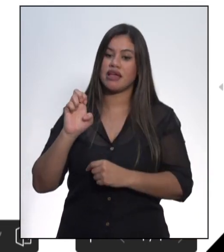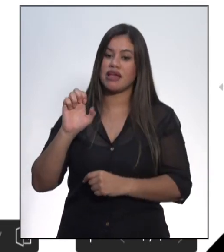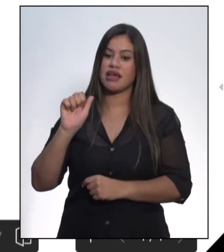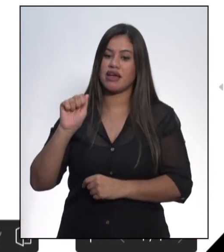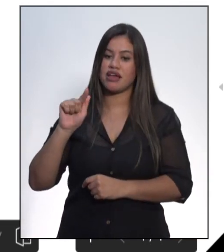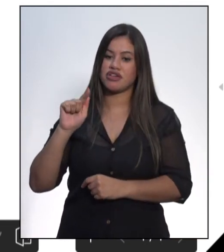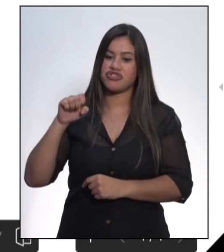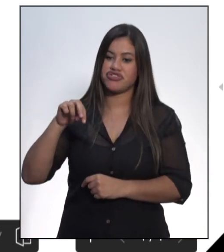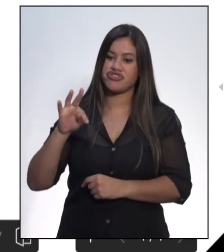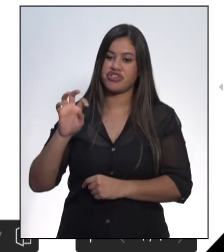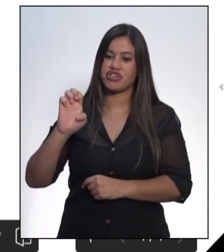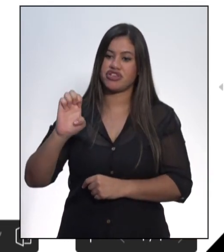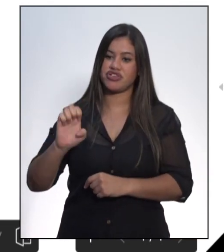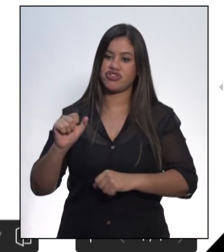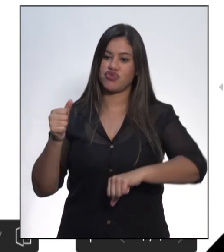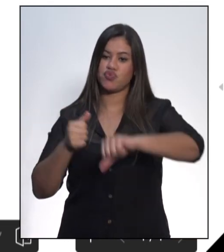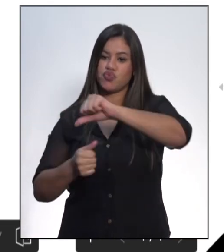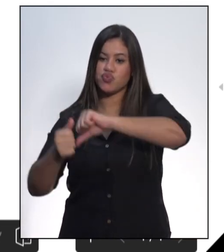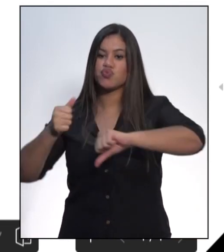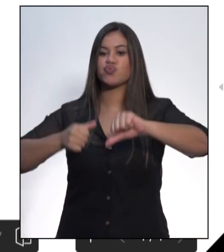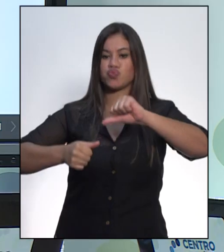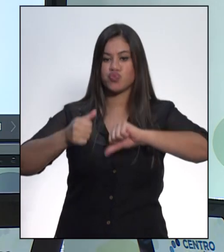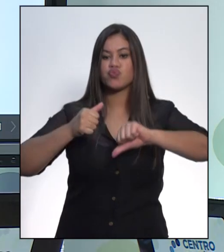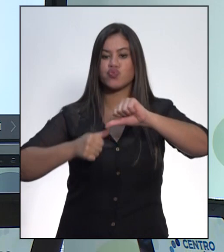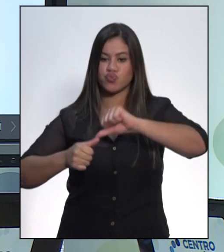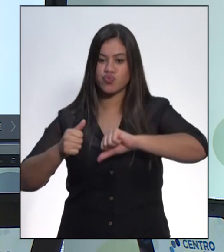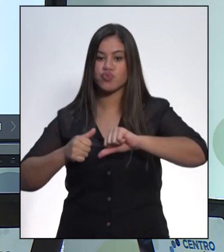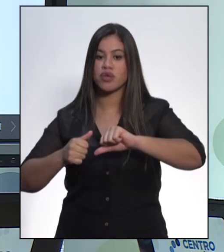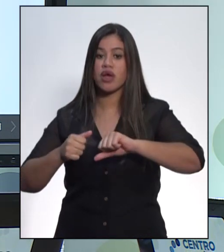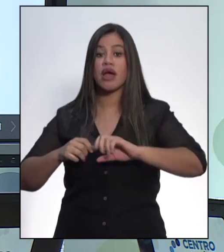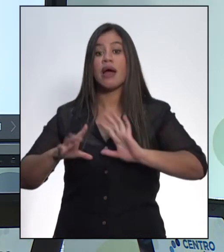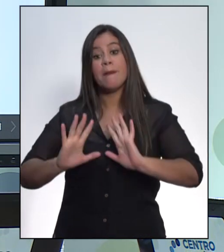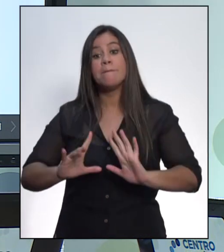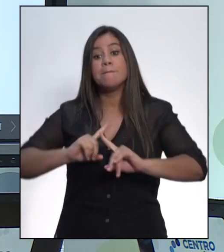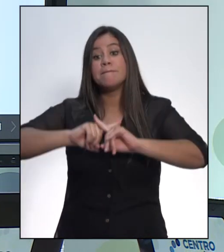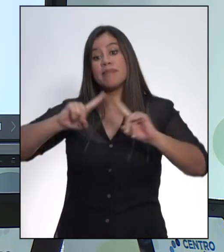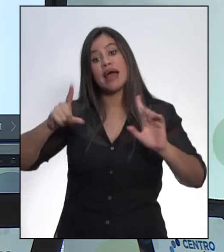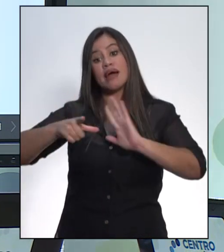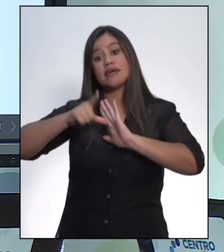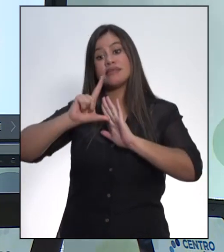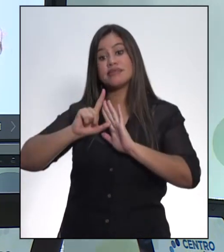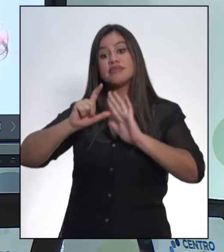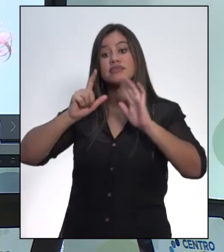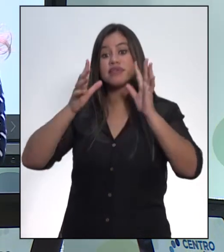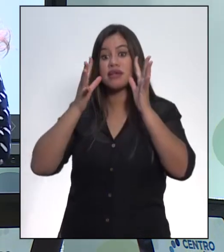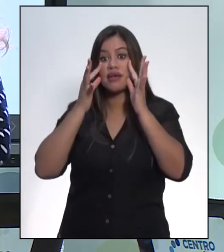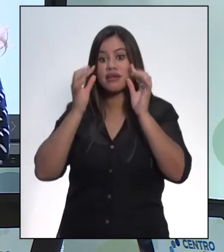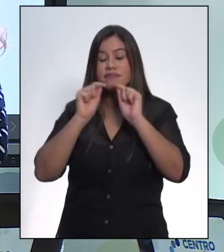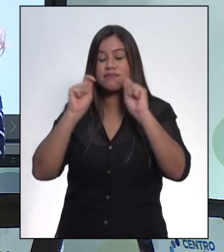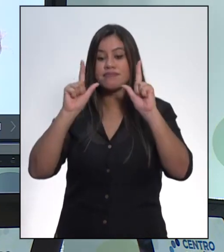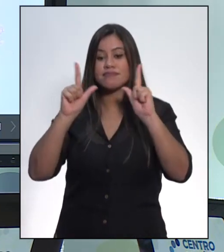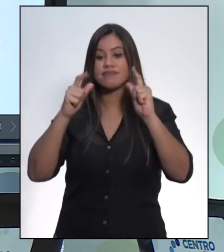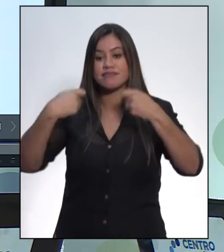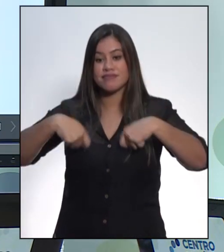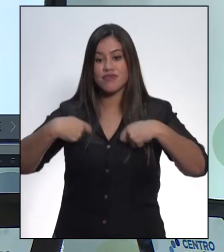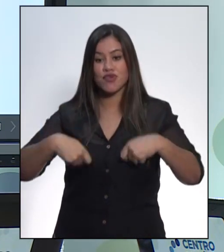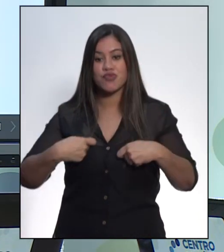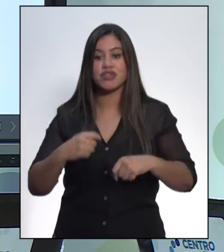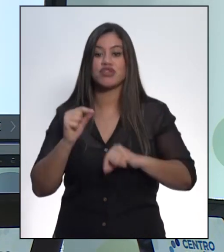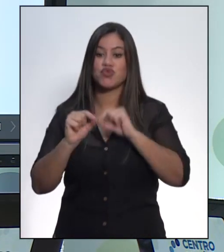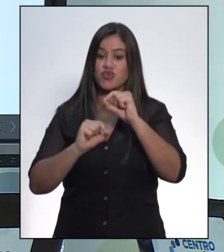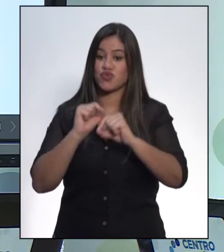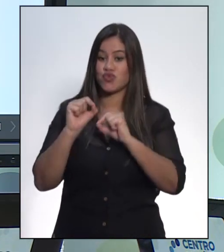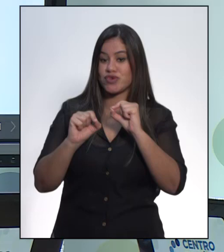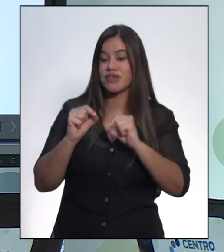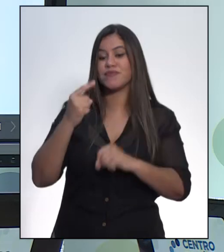assim. Mas a gente tem que se atentar a alguns detalhes. Quais são esses detalhes? Primeira coisa,